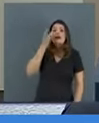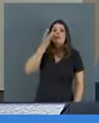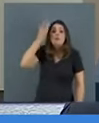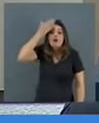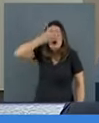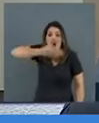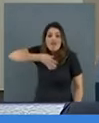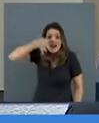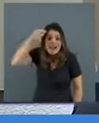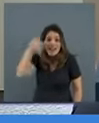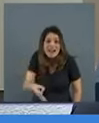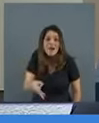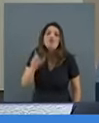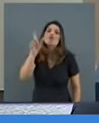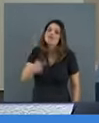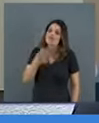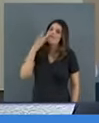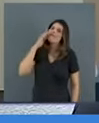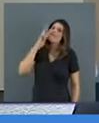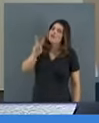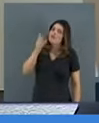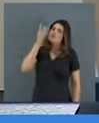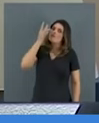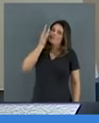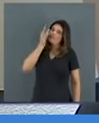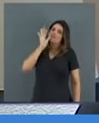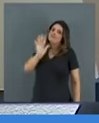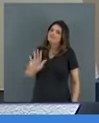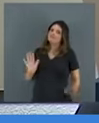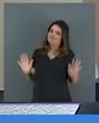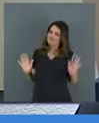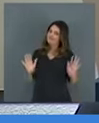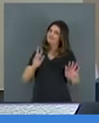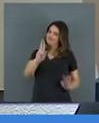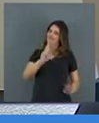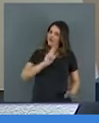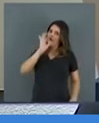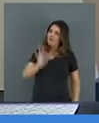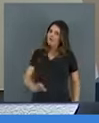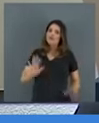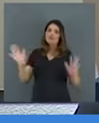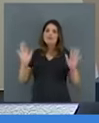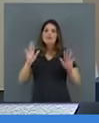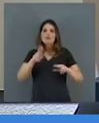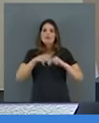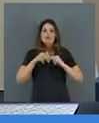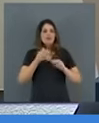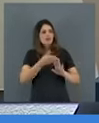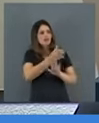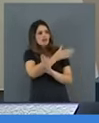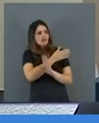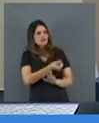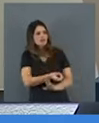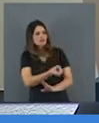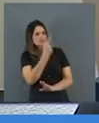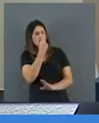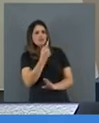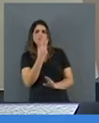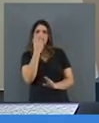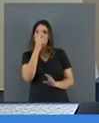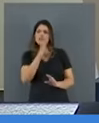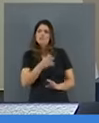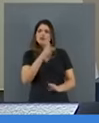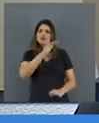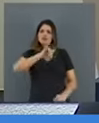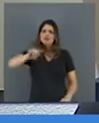isso. Mas o senhor sabe, senador, que a gente vive tempos tão estranhos que são capazes de, doravante,